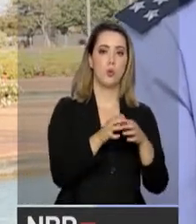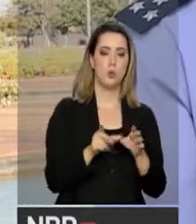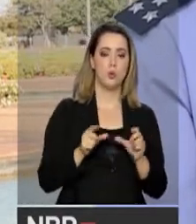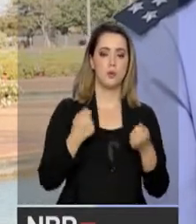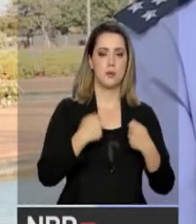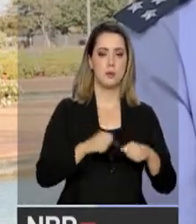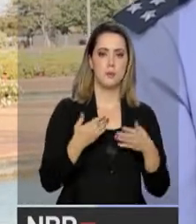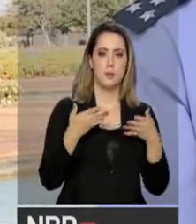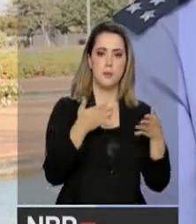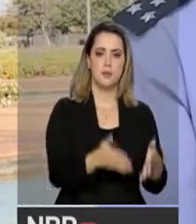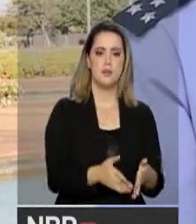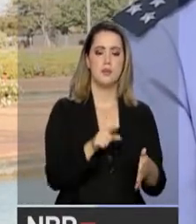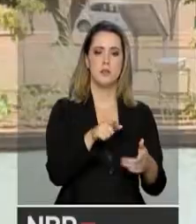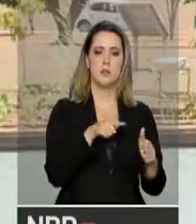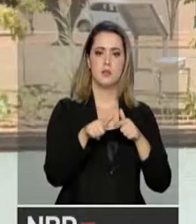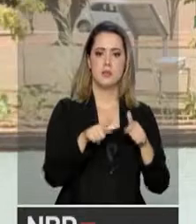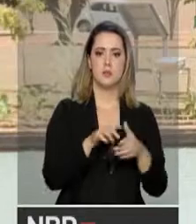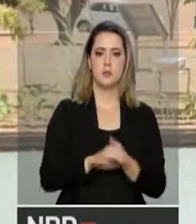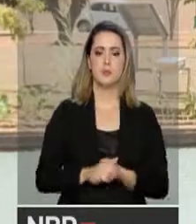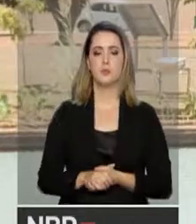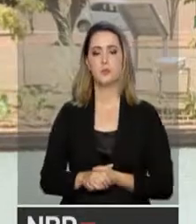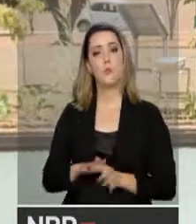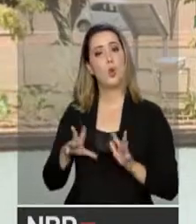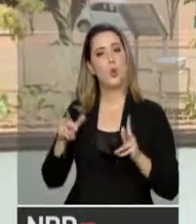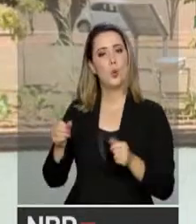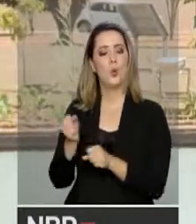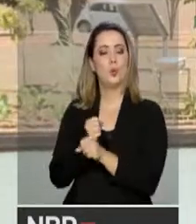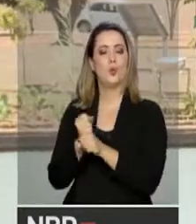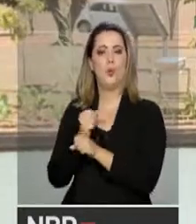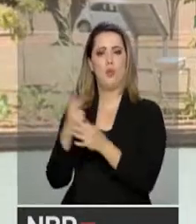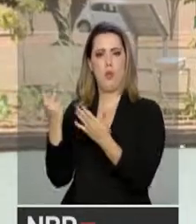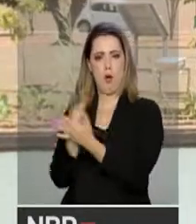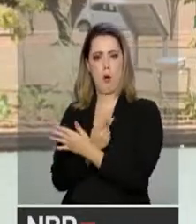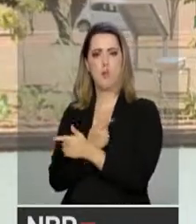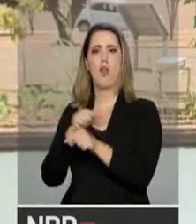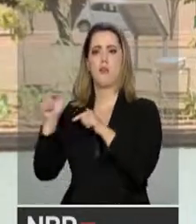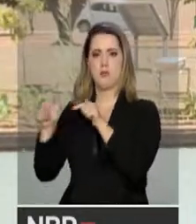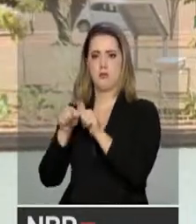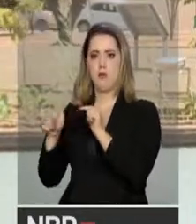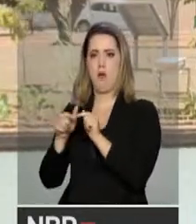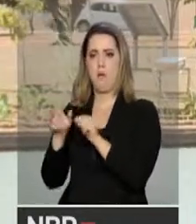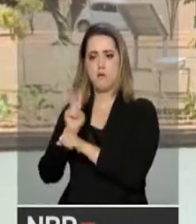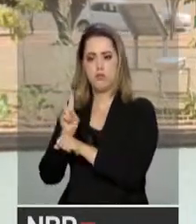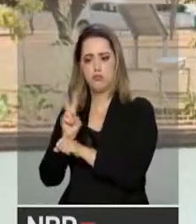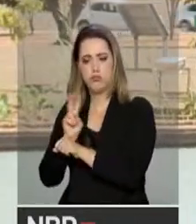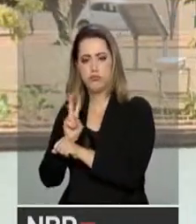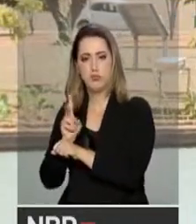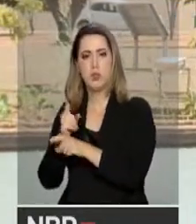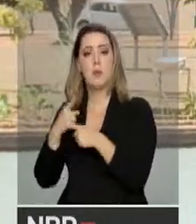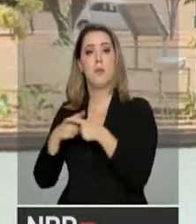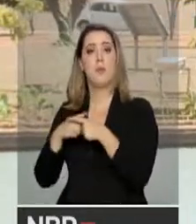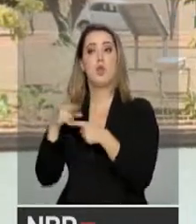que participam dessa operação. Agora, todo ano acontece uma operação, né? Por que a data acaba sendo sigilosa?